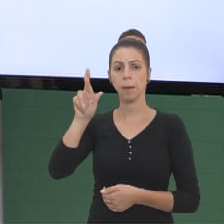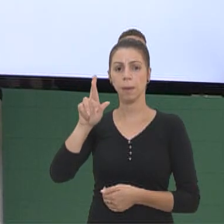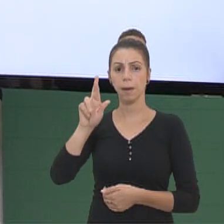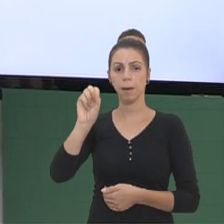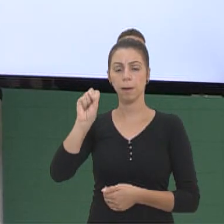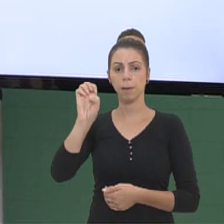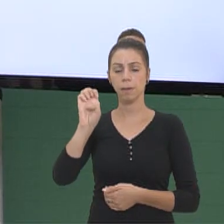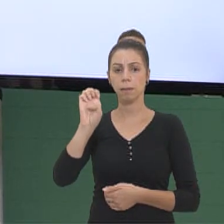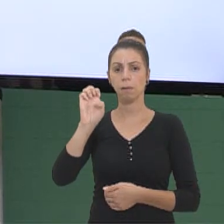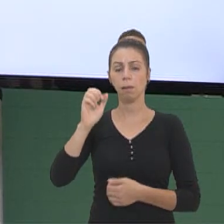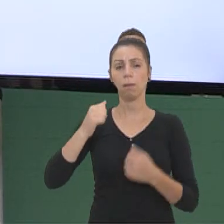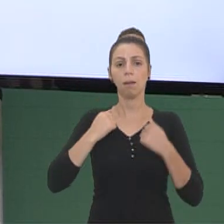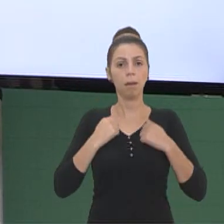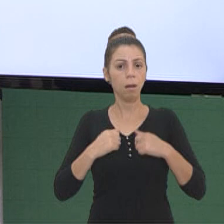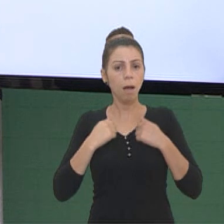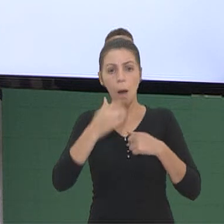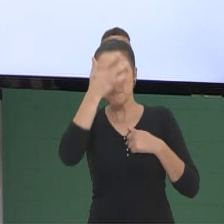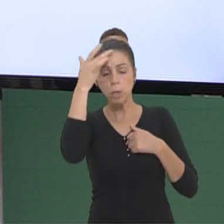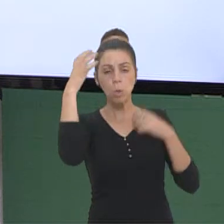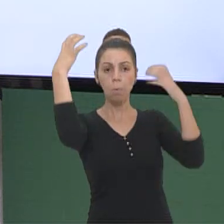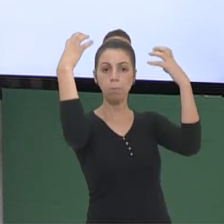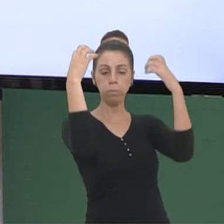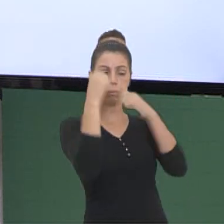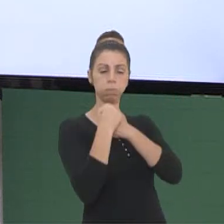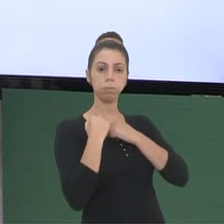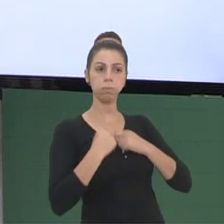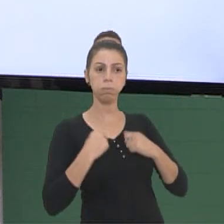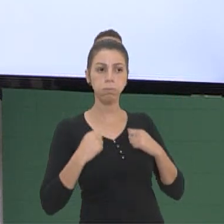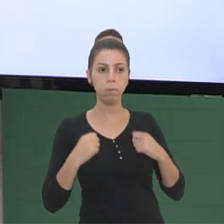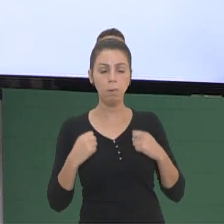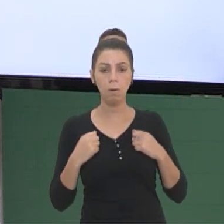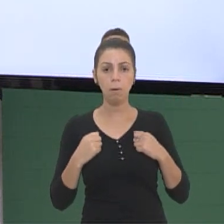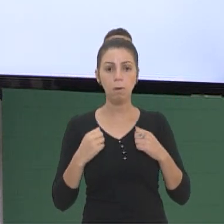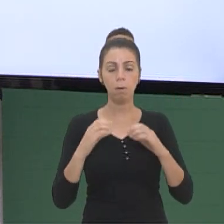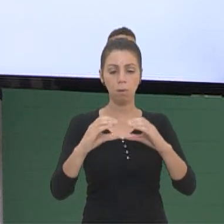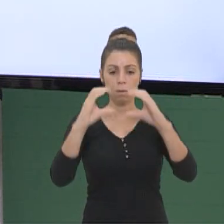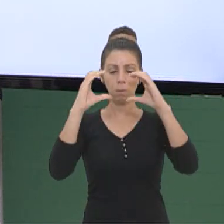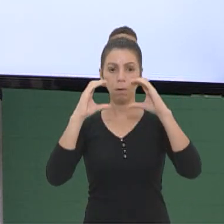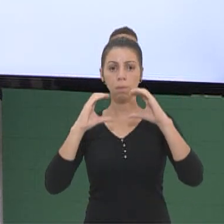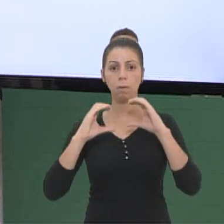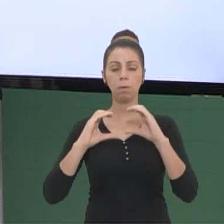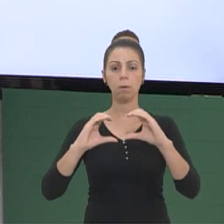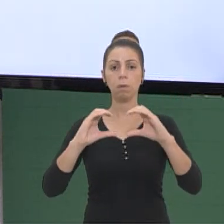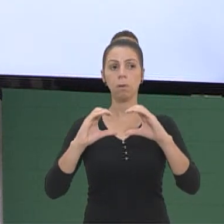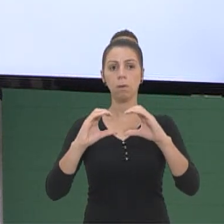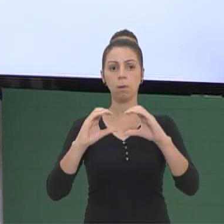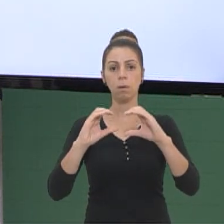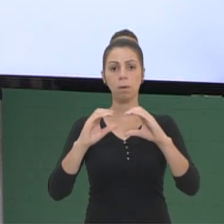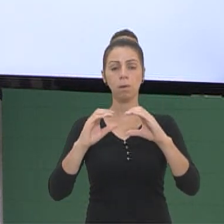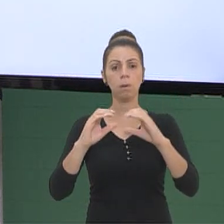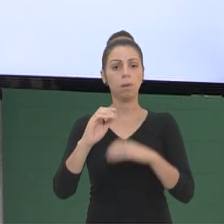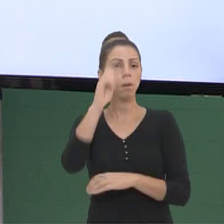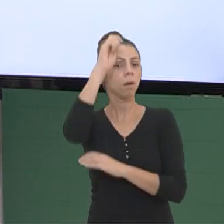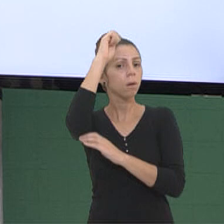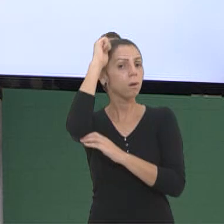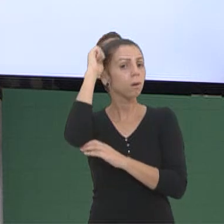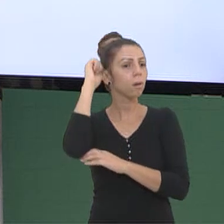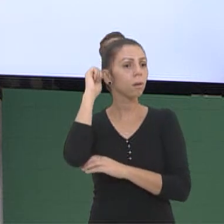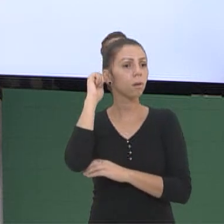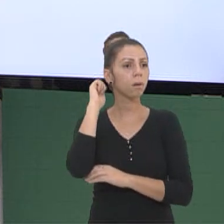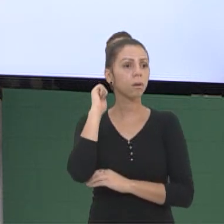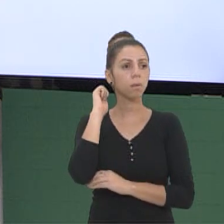se banhando, tá? Cepilhar-se, ela está escovando por